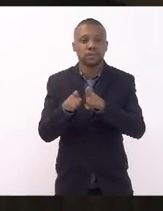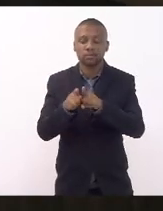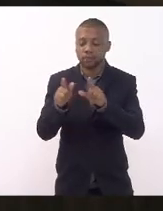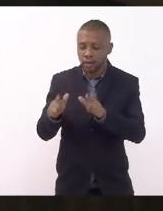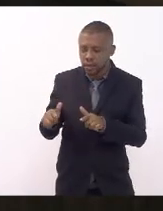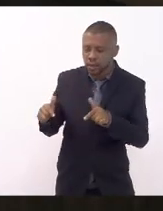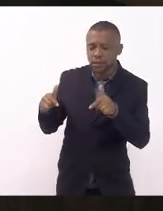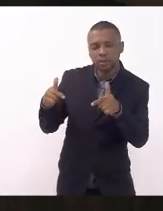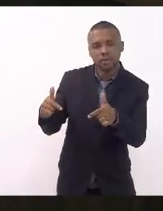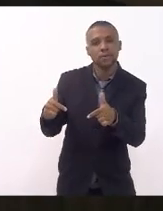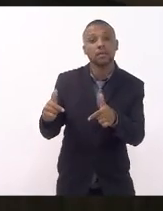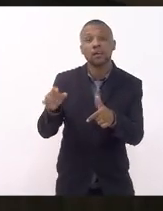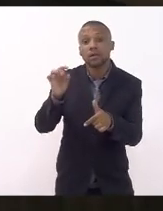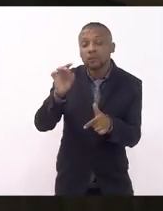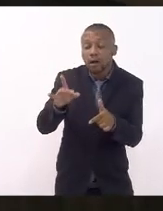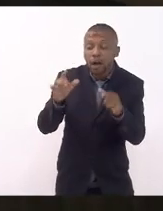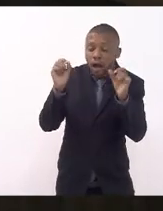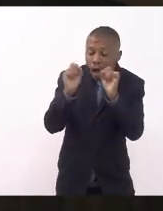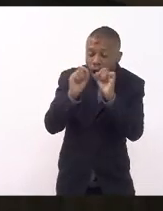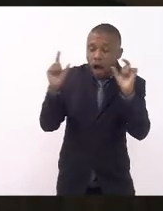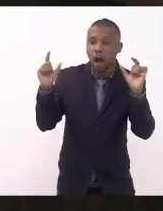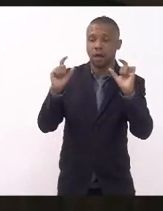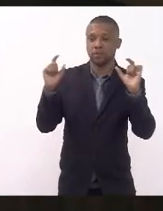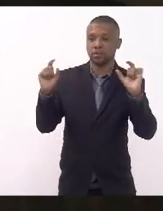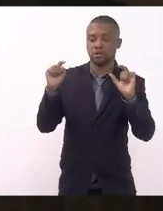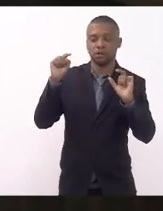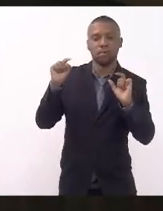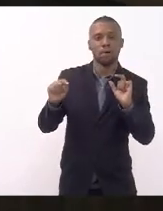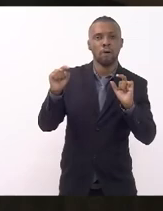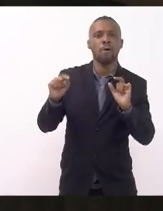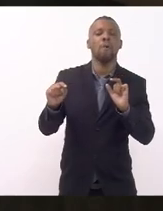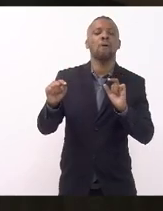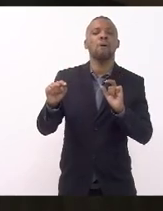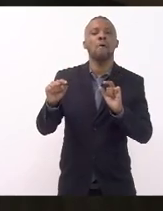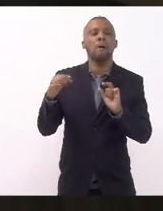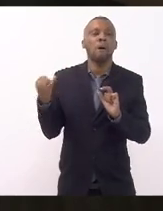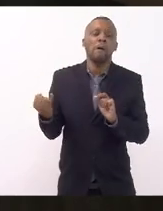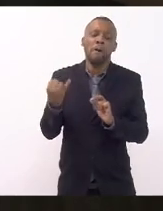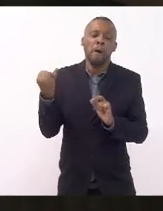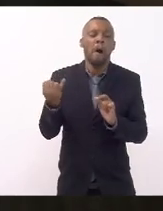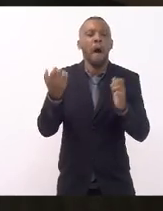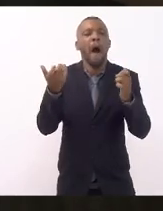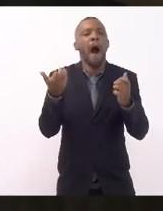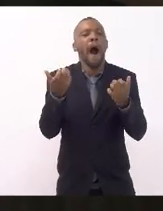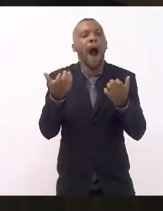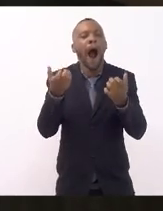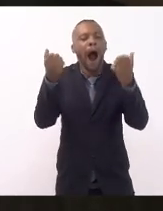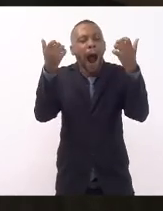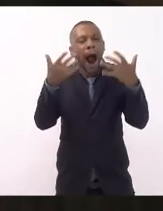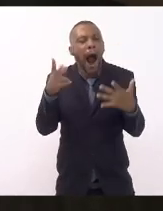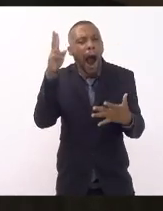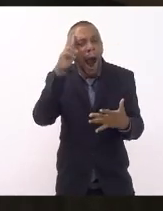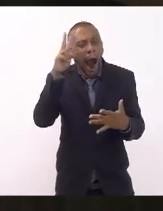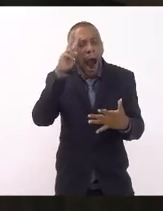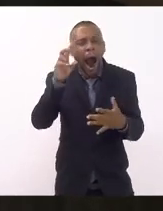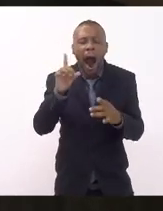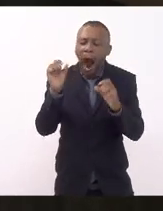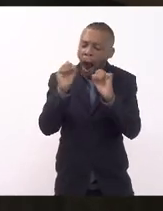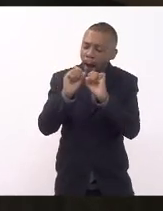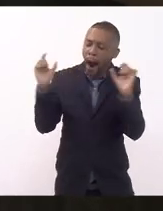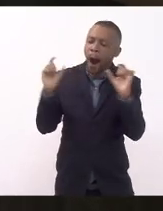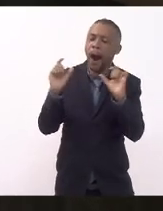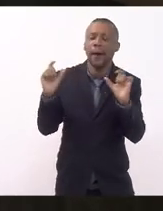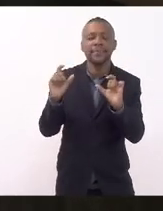essas iniciativas apenas atenuam, deputada Célia Jordão, são muito importantes, mas eu quero lembrar, apenas atenuam a